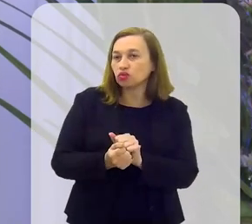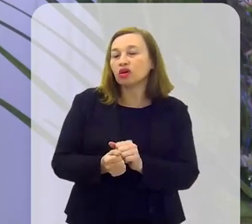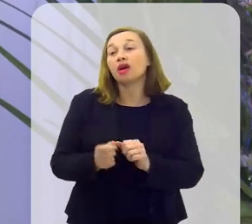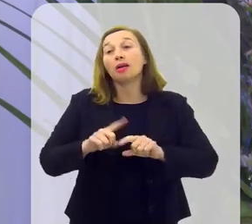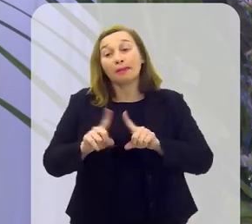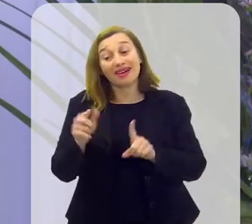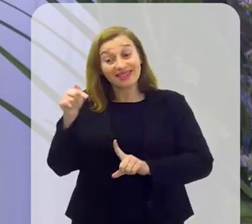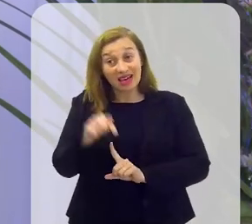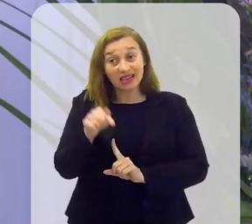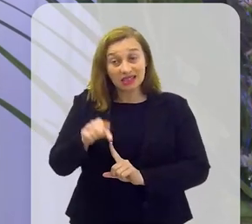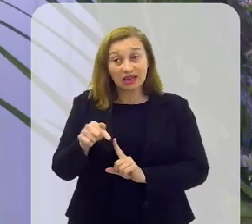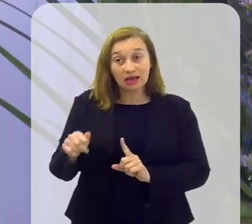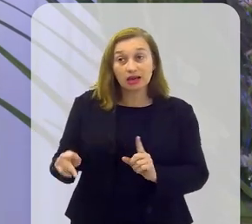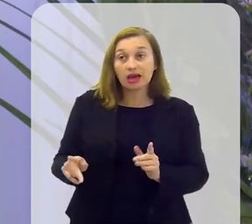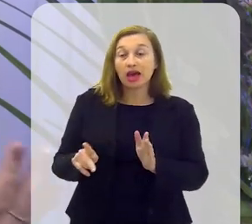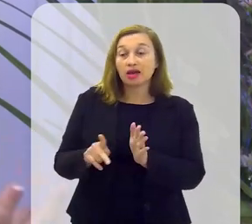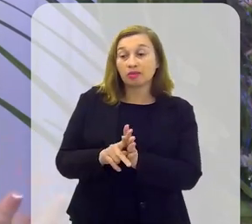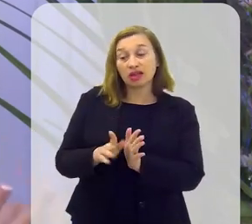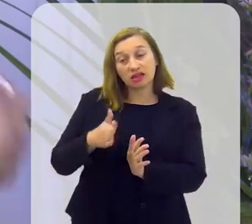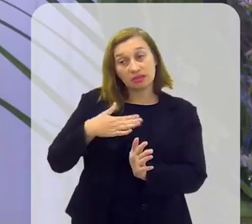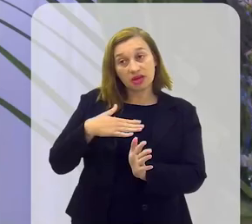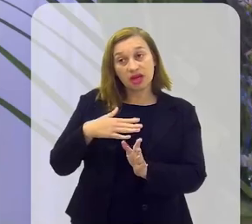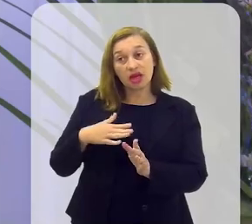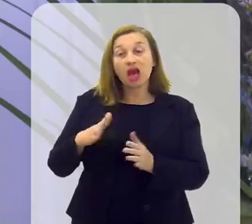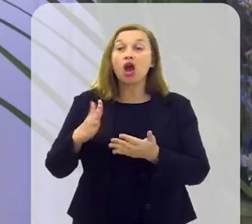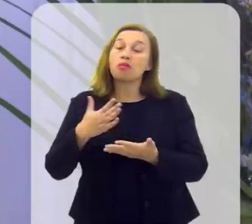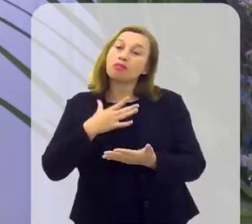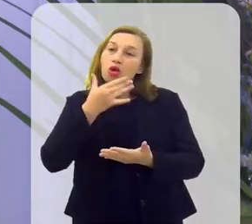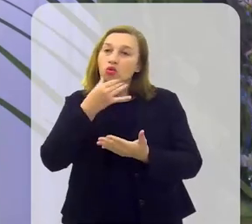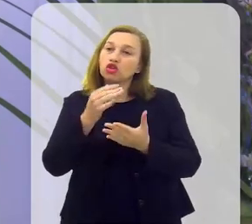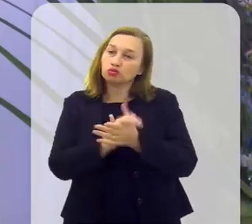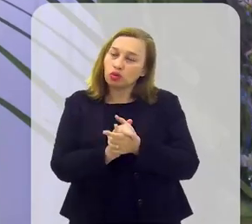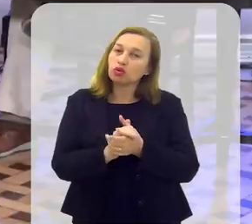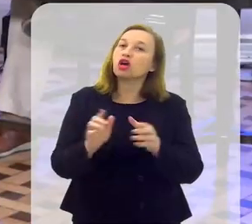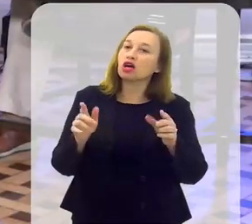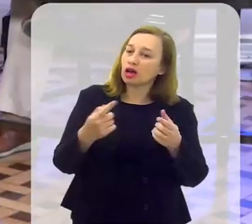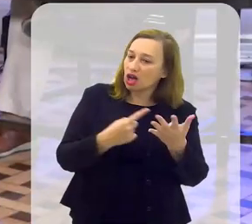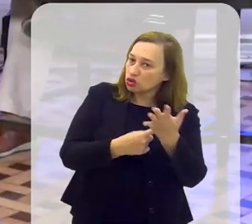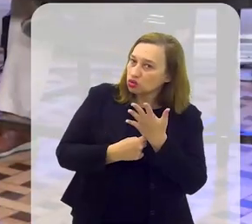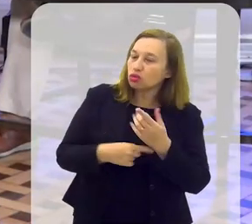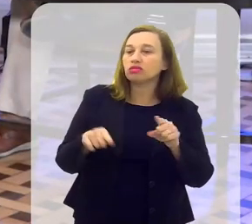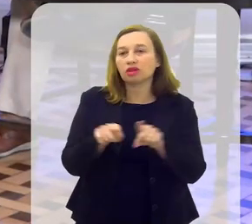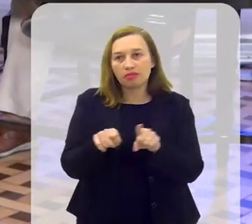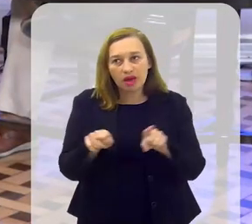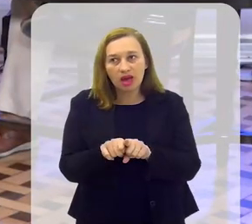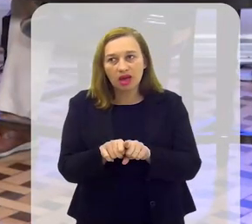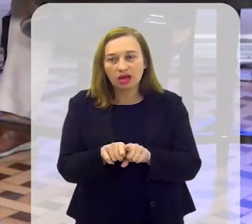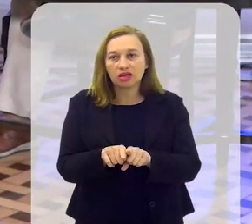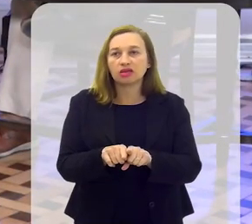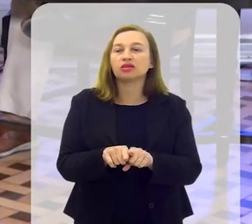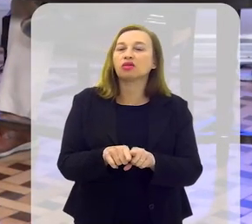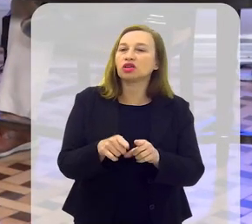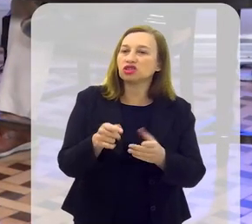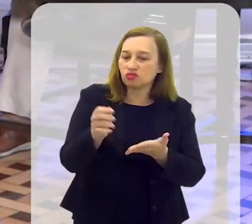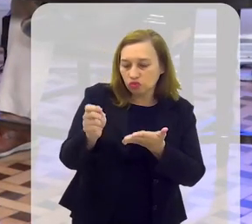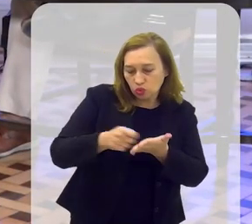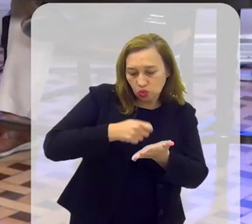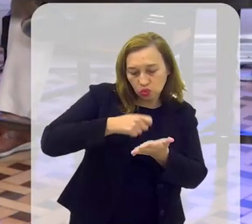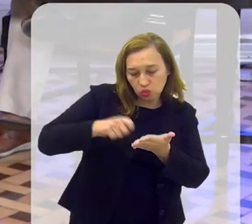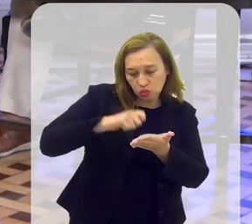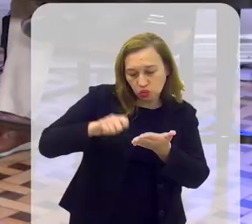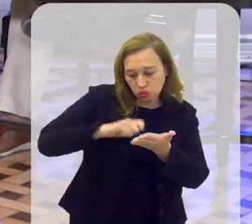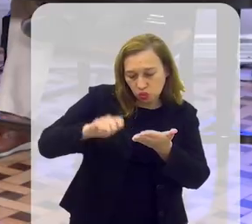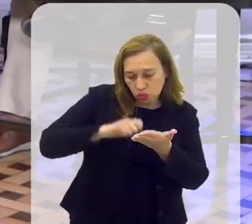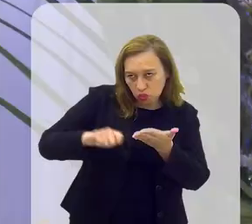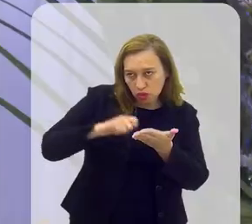essas que nós gravamos são todas minhas meu esposo me ajudou em algumas delas aí na hora de compor alguma coisa